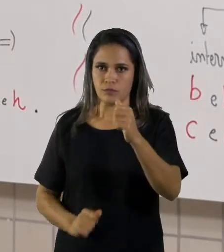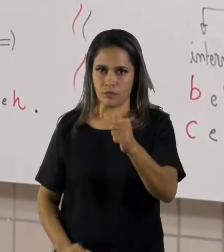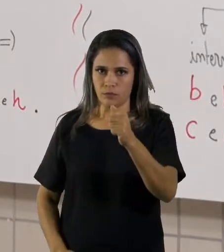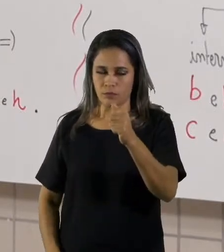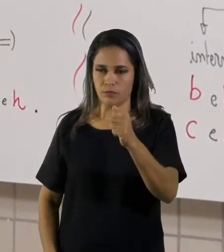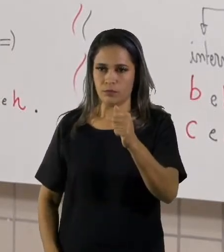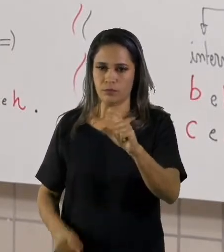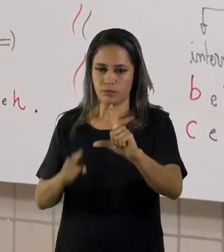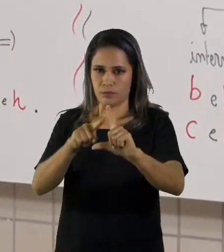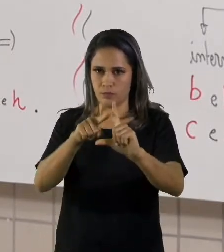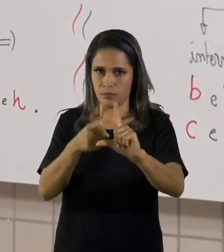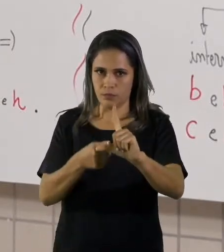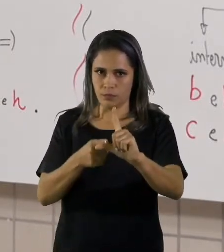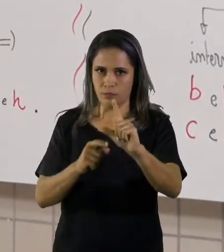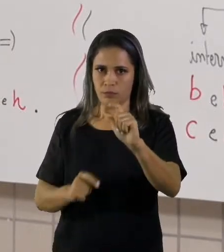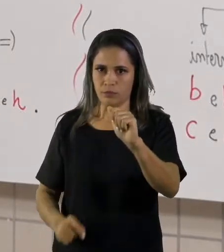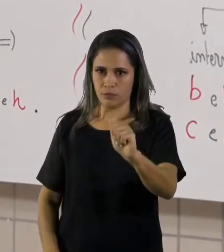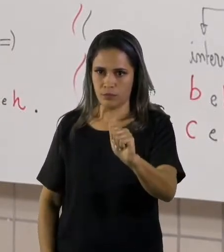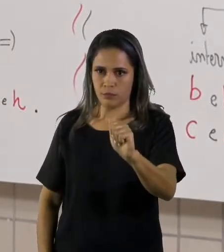A,